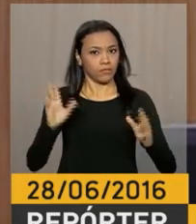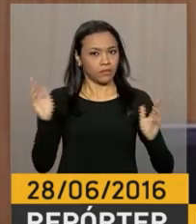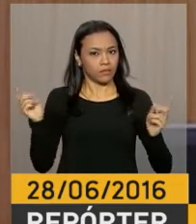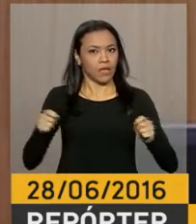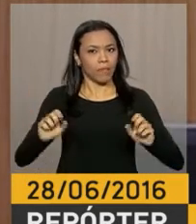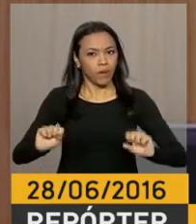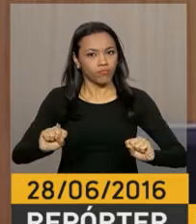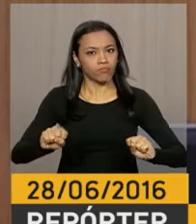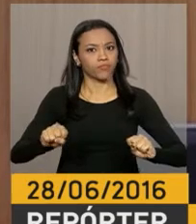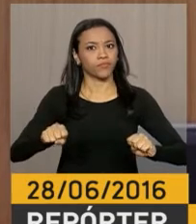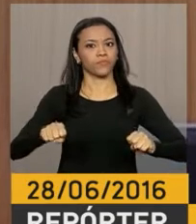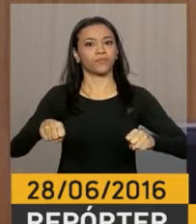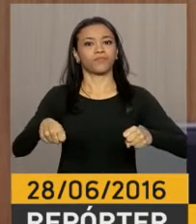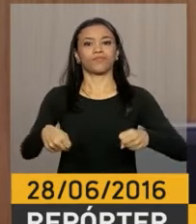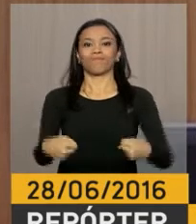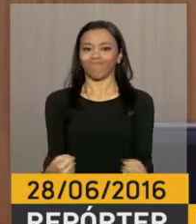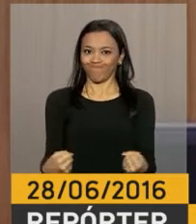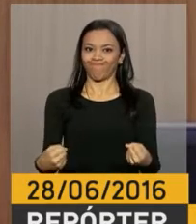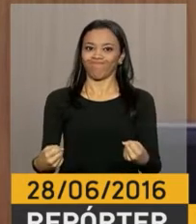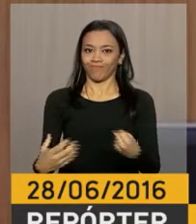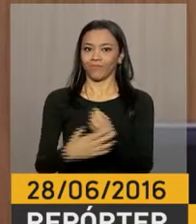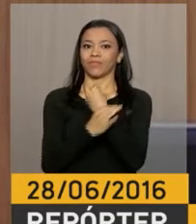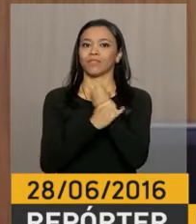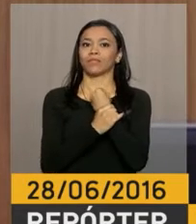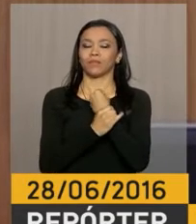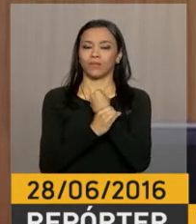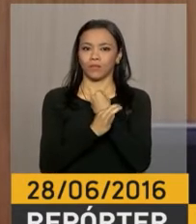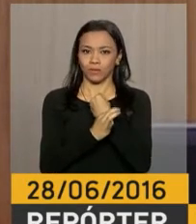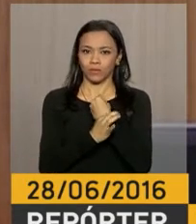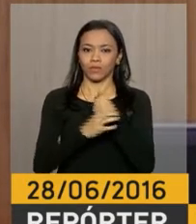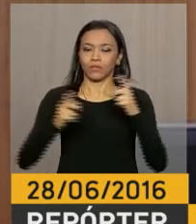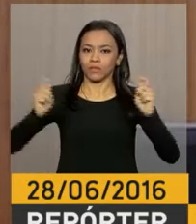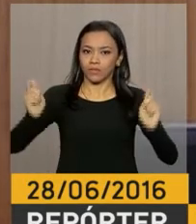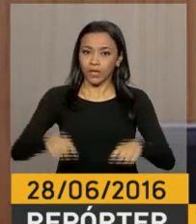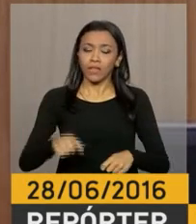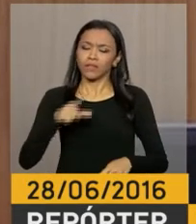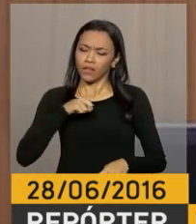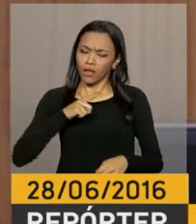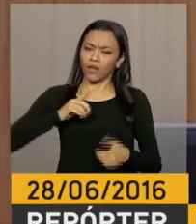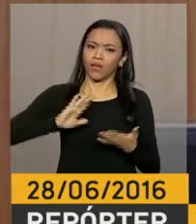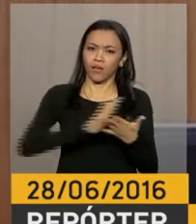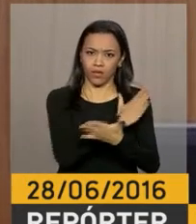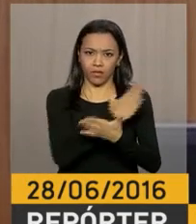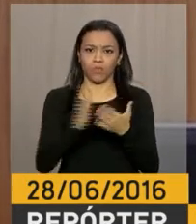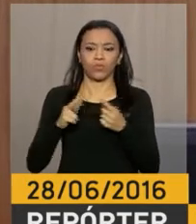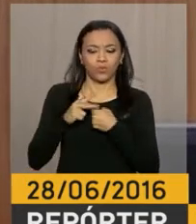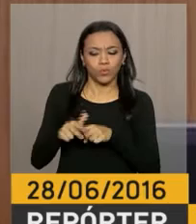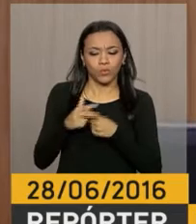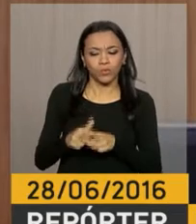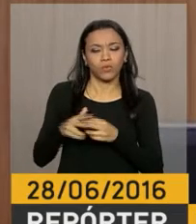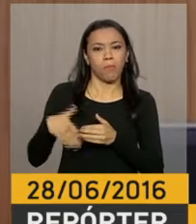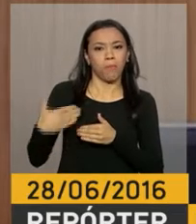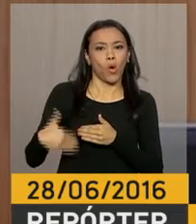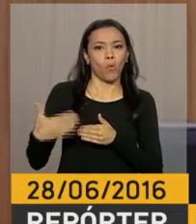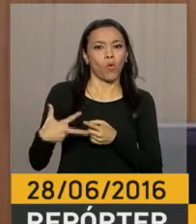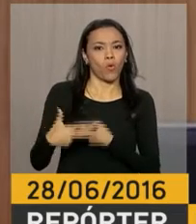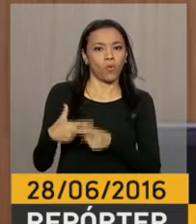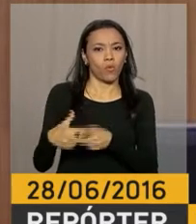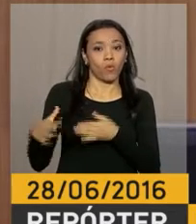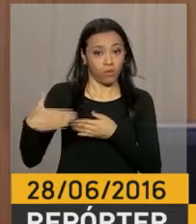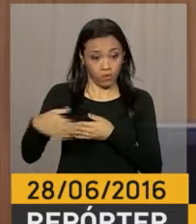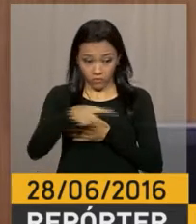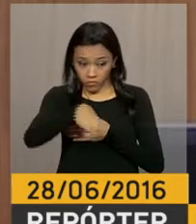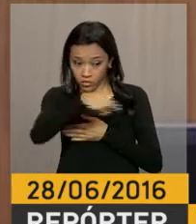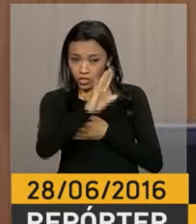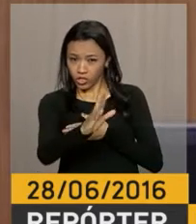recuperar de maneira mais sustentável. Temos esses ajustes em curso, que vocês bem acompanham,